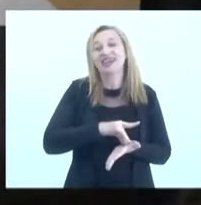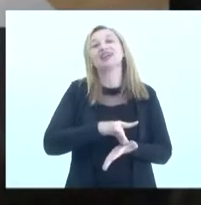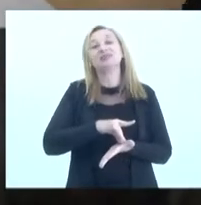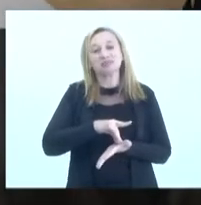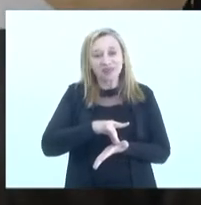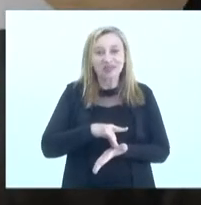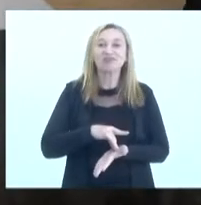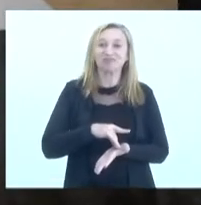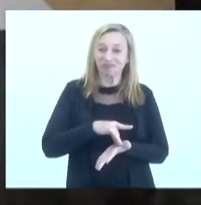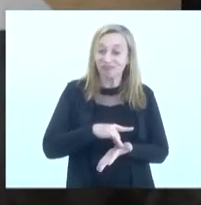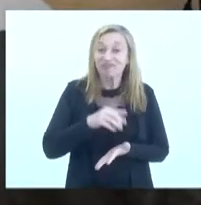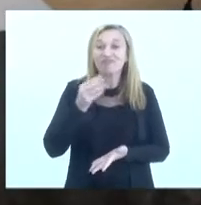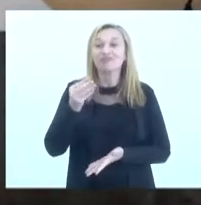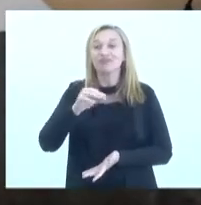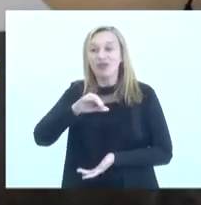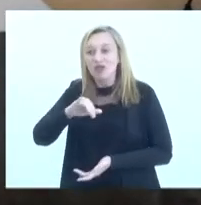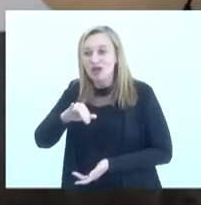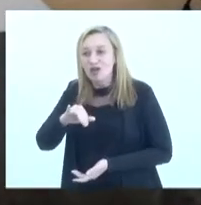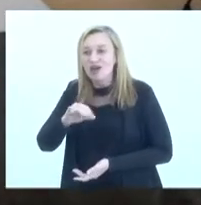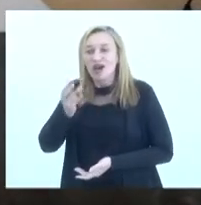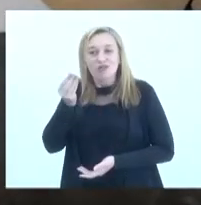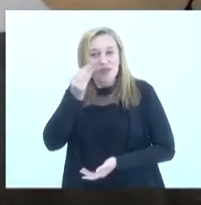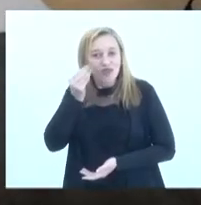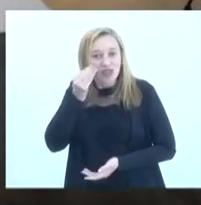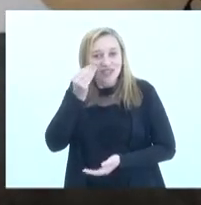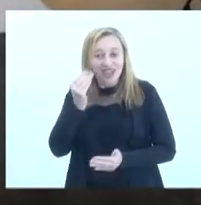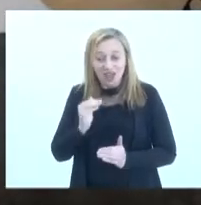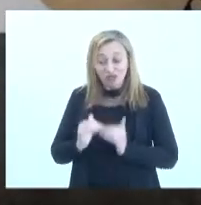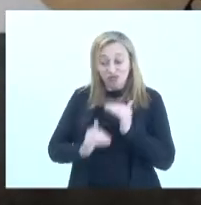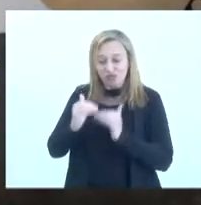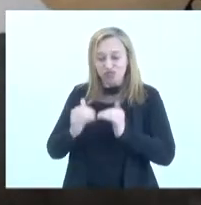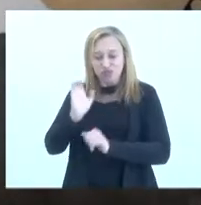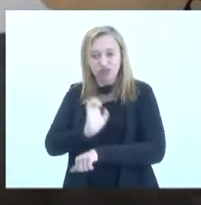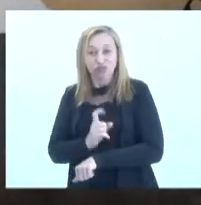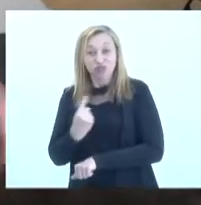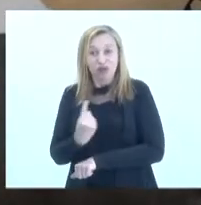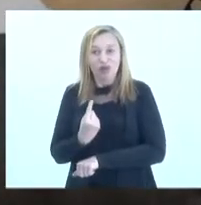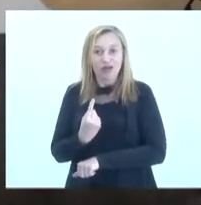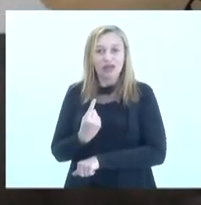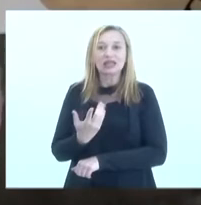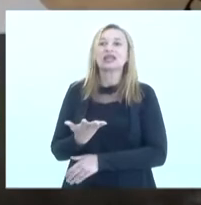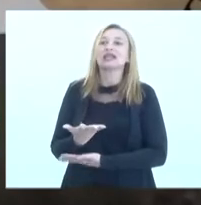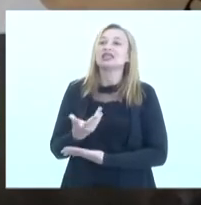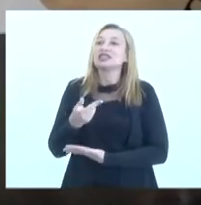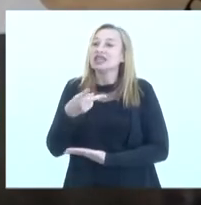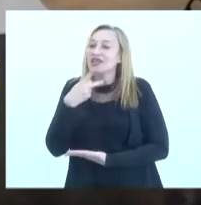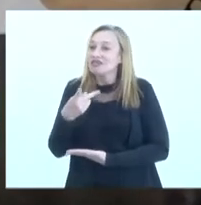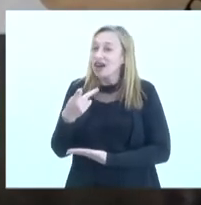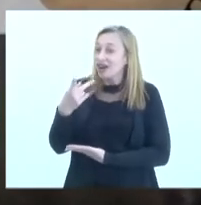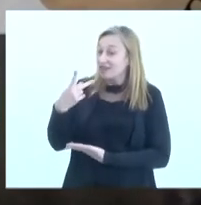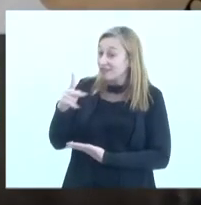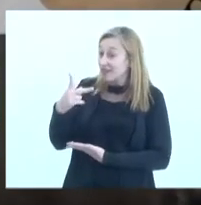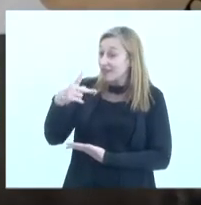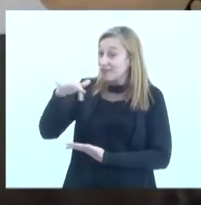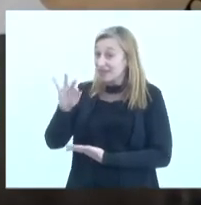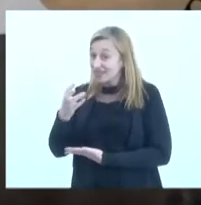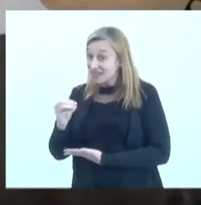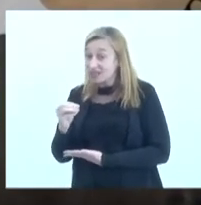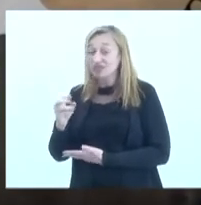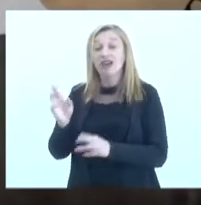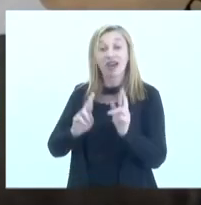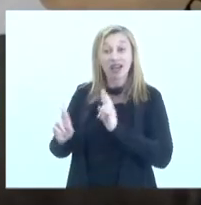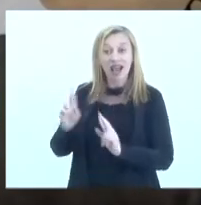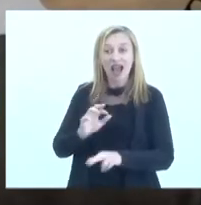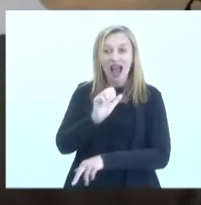né, uma oportunidade de dar uma alavancada no nosso estado. O Marciano, na palavra dele, já fez aí uma menção em relação